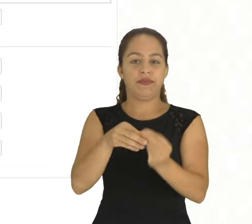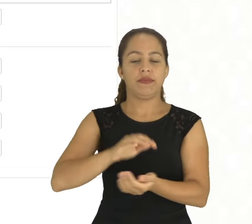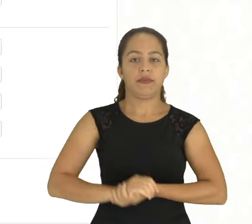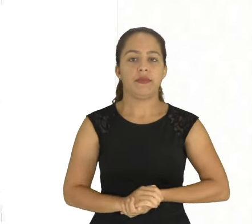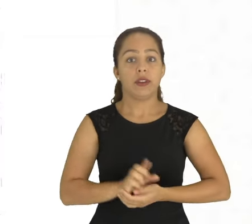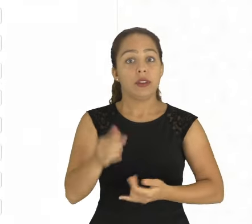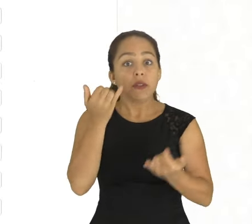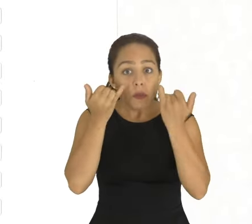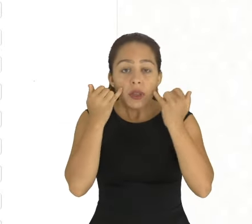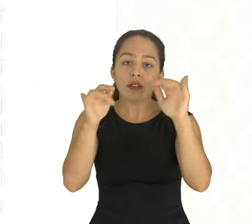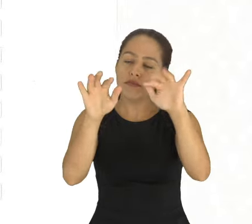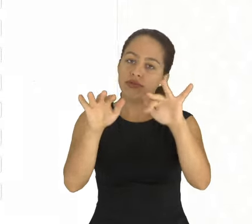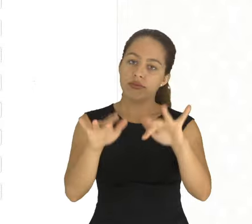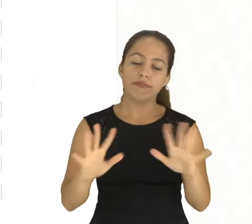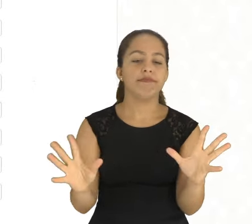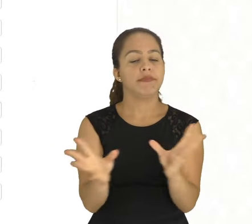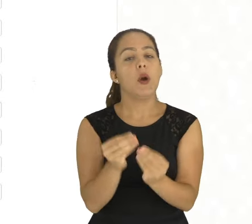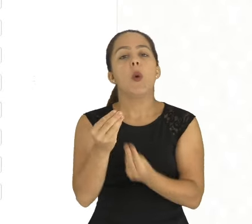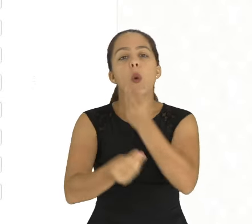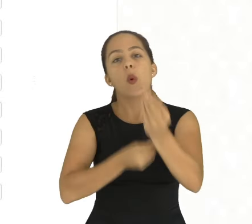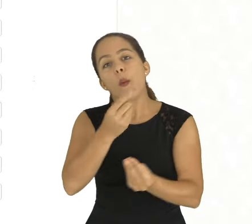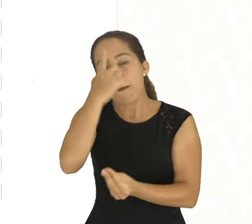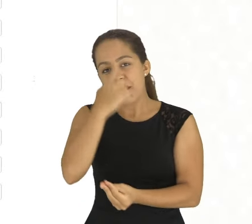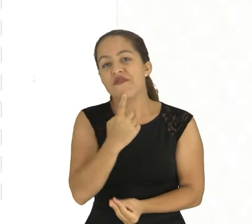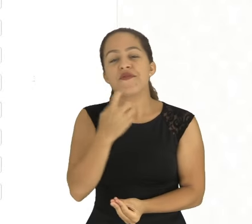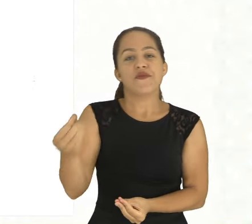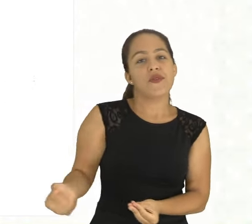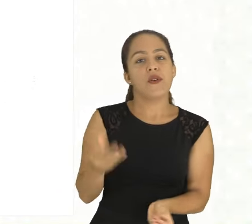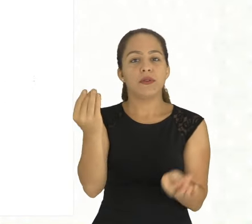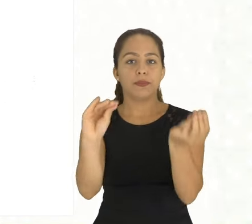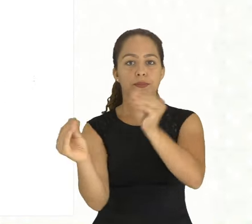todas as informações, basta clicar em atualizar perfil e